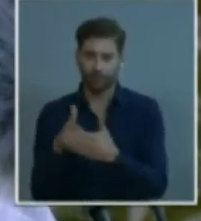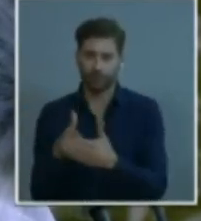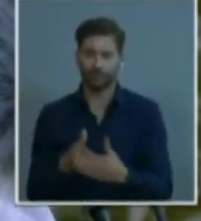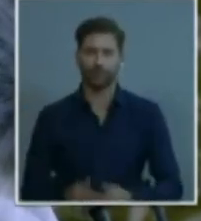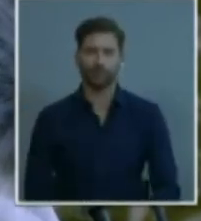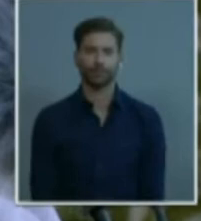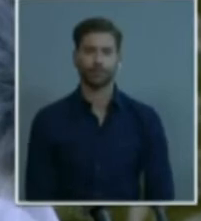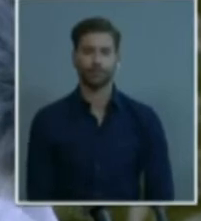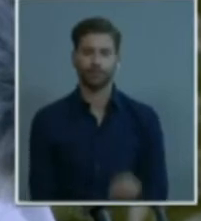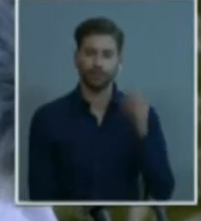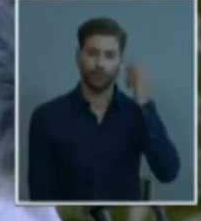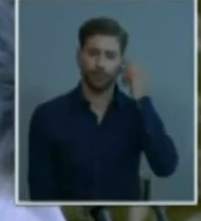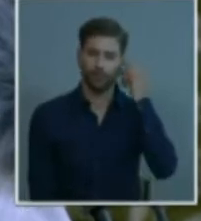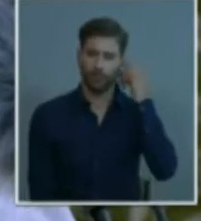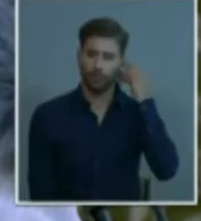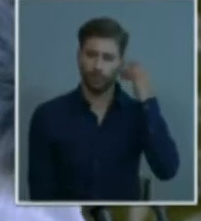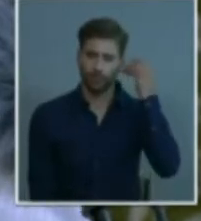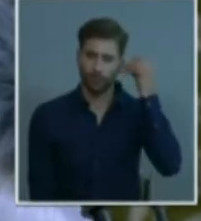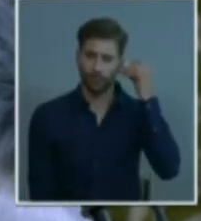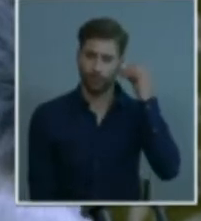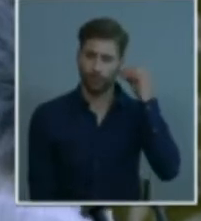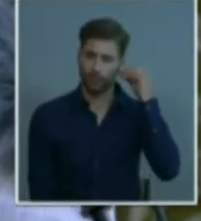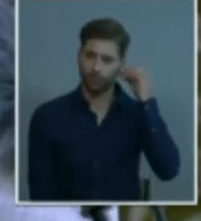Com efeito, a Mãe de Jesus,